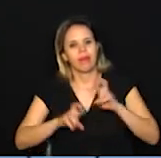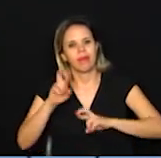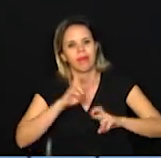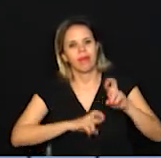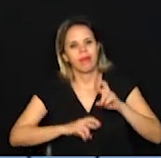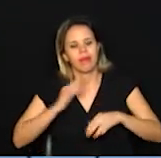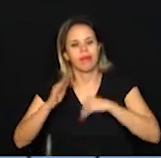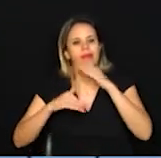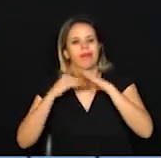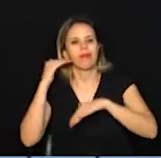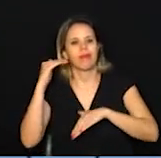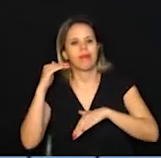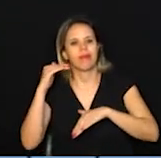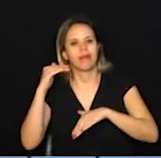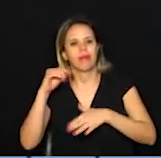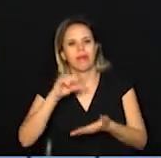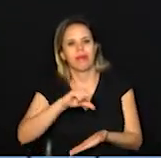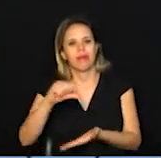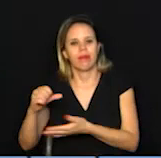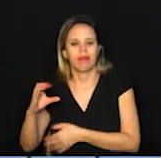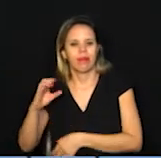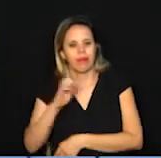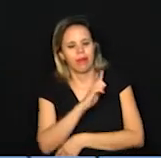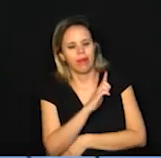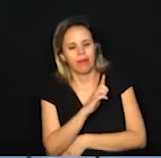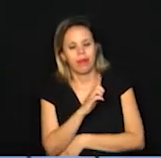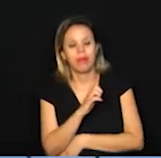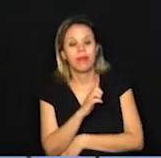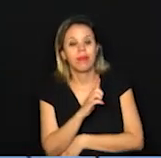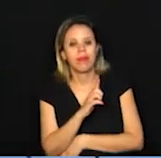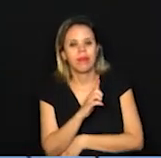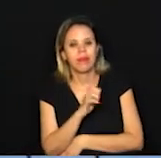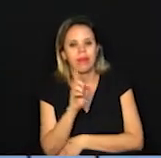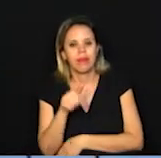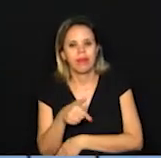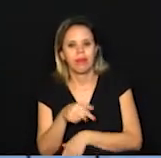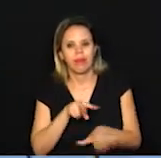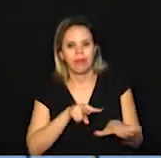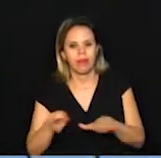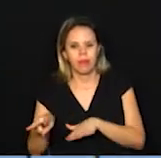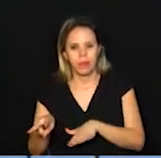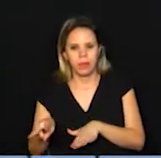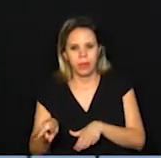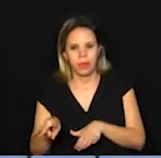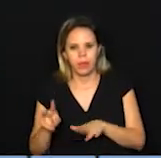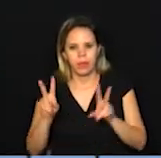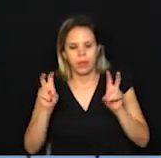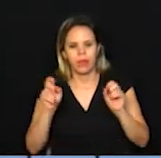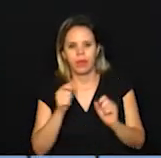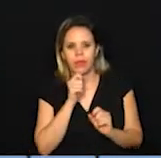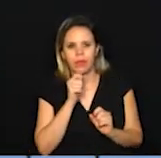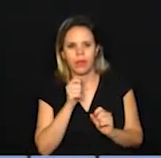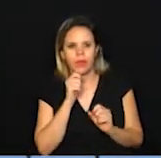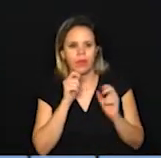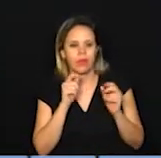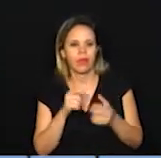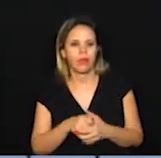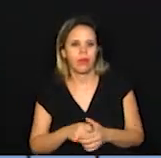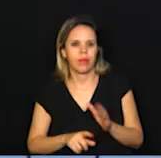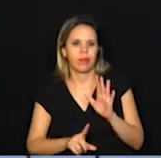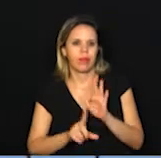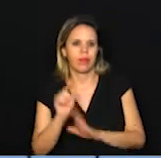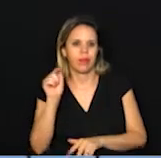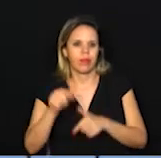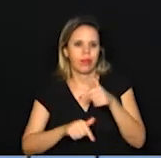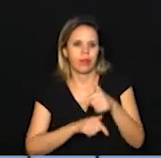o desenvolvimento ali na região do Campo Grande e que nesta semana tratou justamente da questão de renda